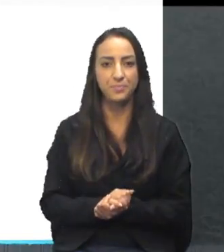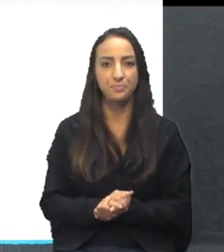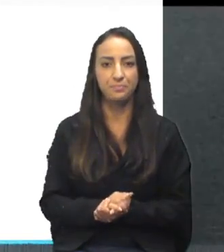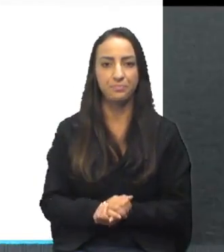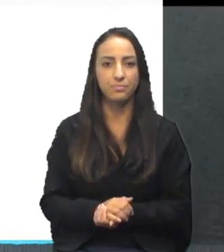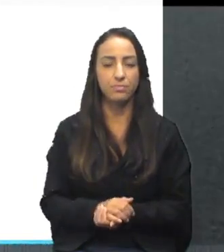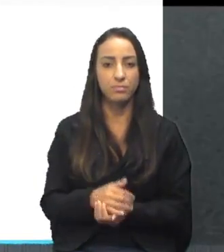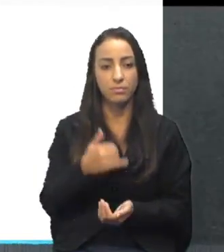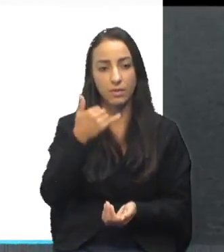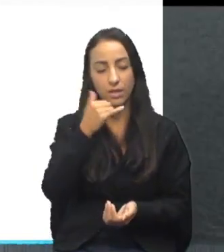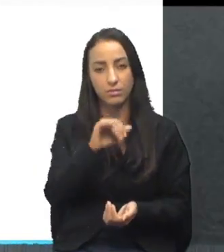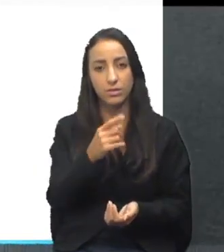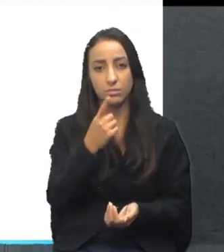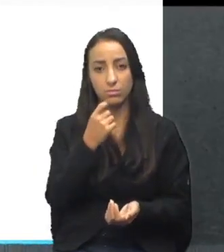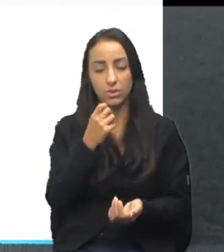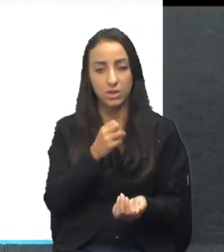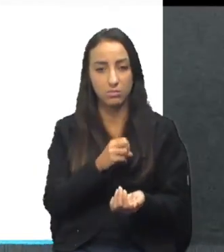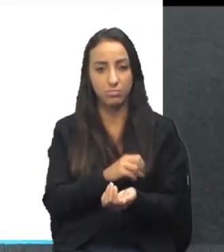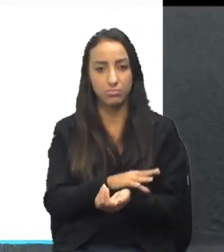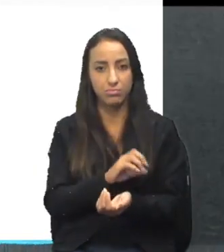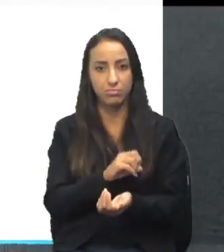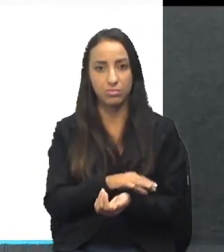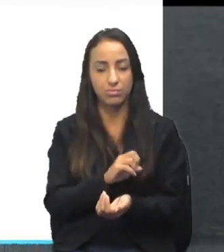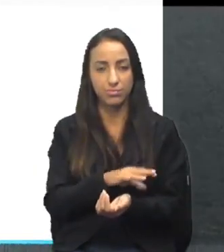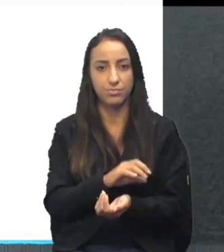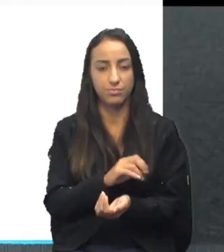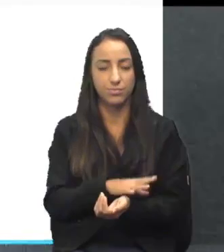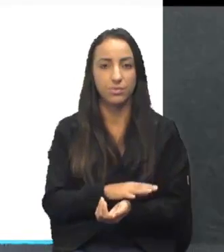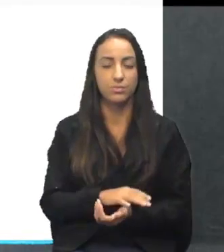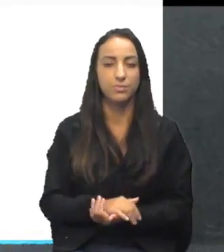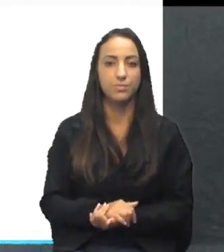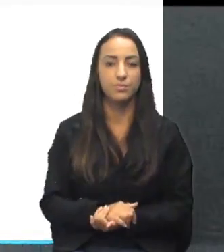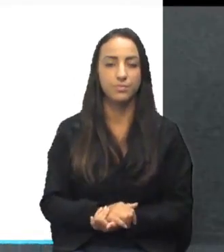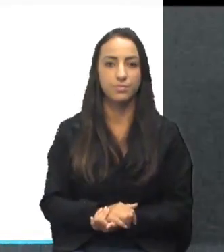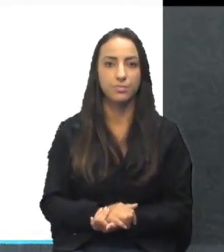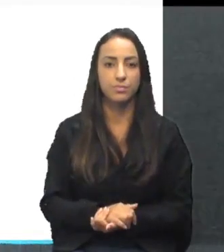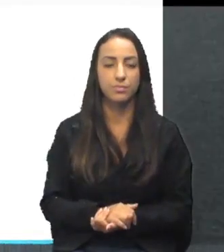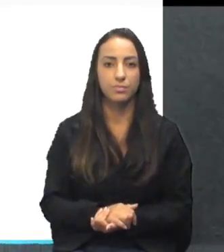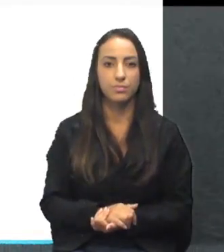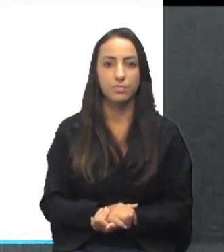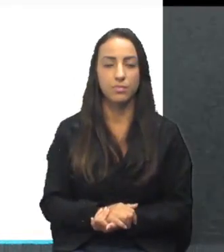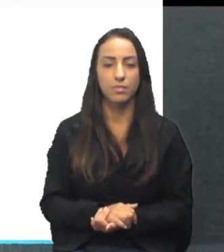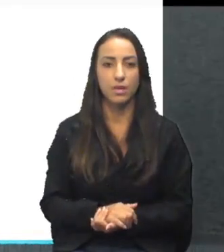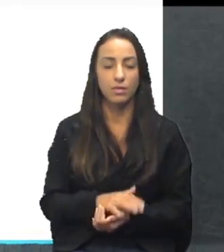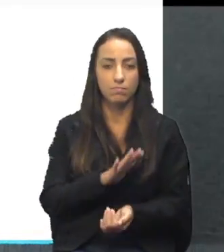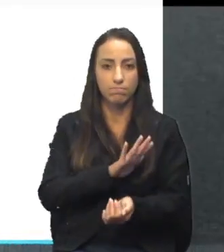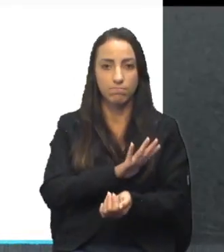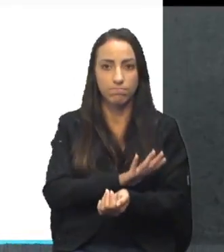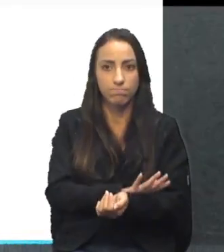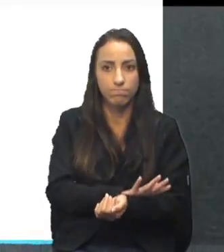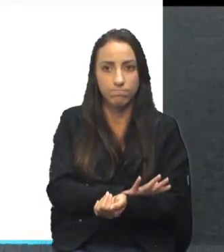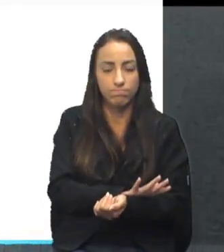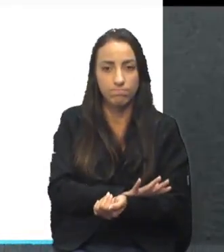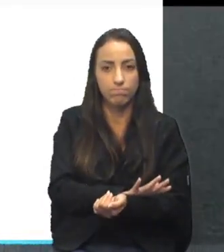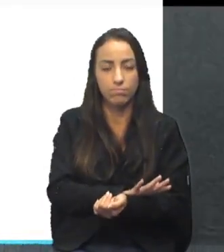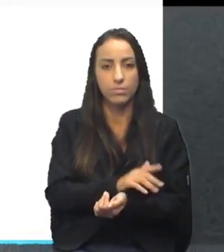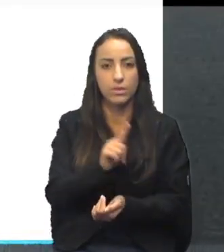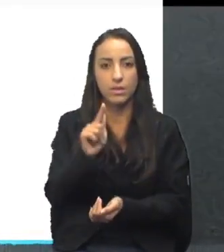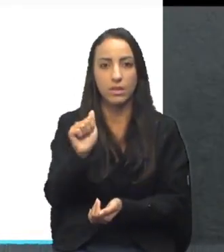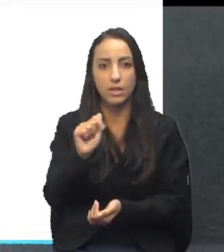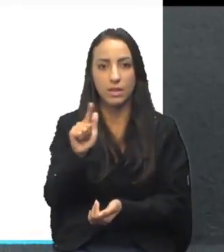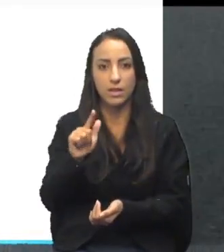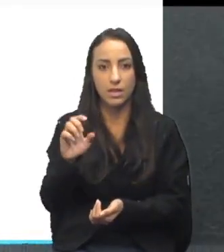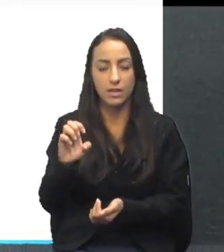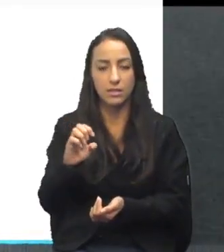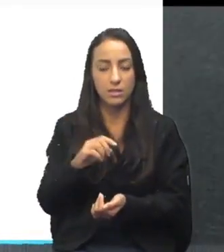de determinada lesão. Então, exercemos essa pressão com o auxílio de